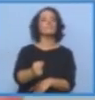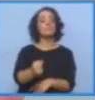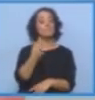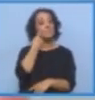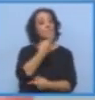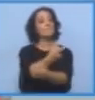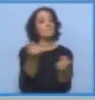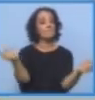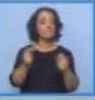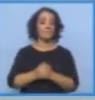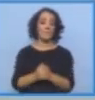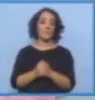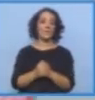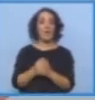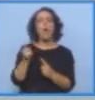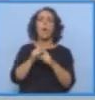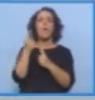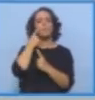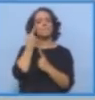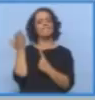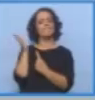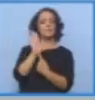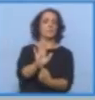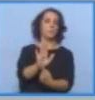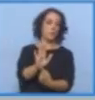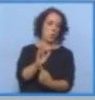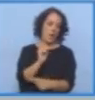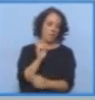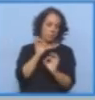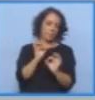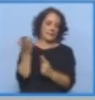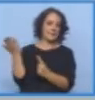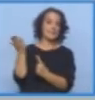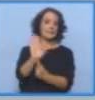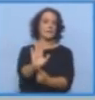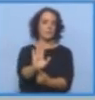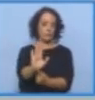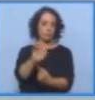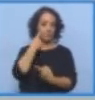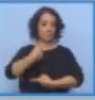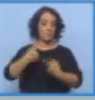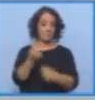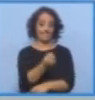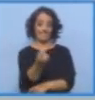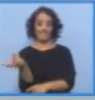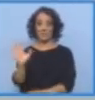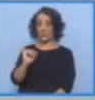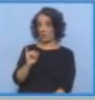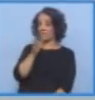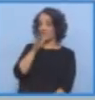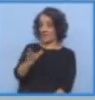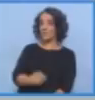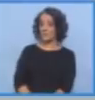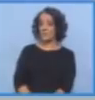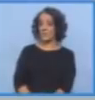dizer aos discípulos, exemplificar, porque acho que a palavra exata é exemplificar aos discípulos, dizendo, olha, o